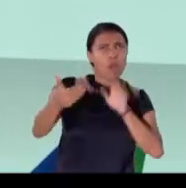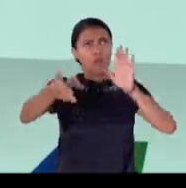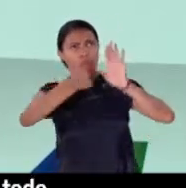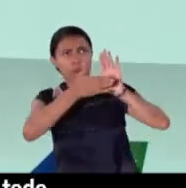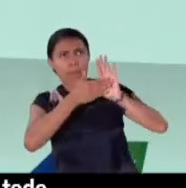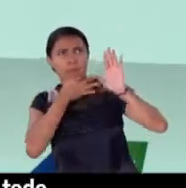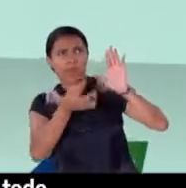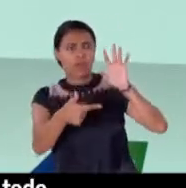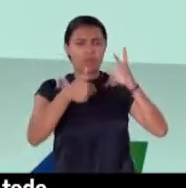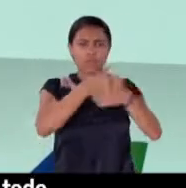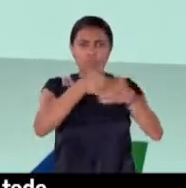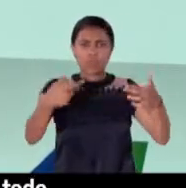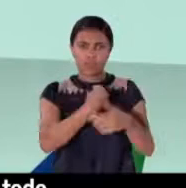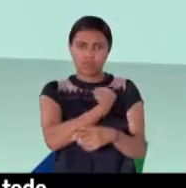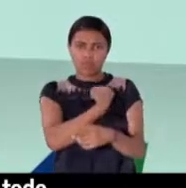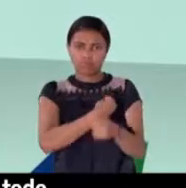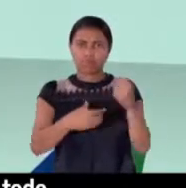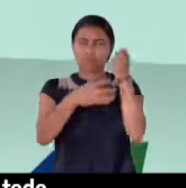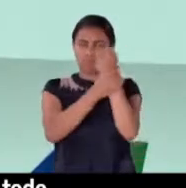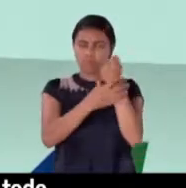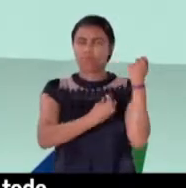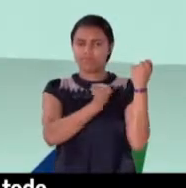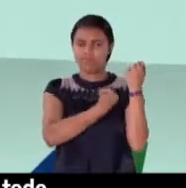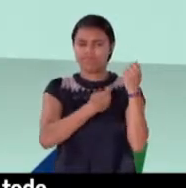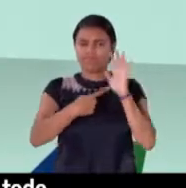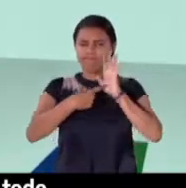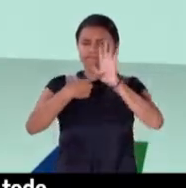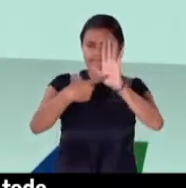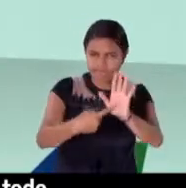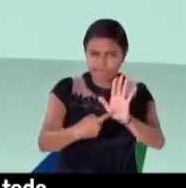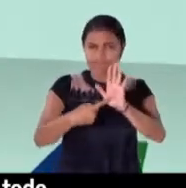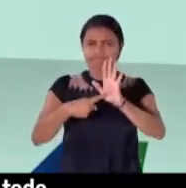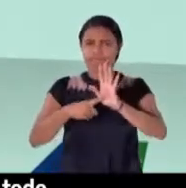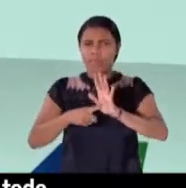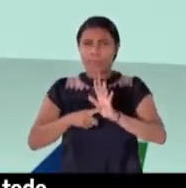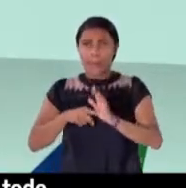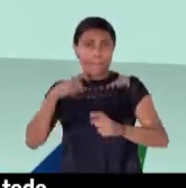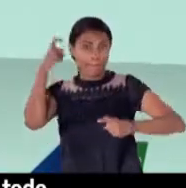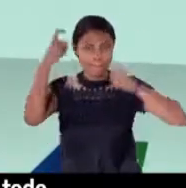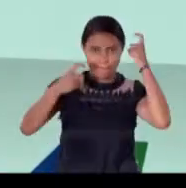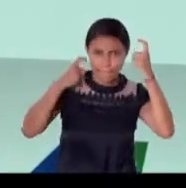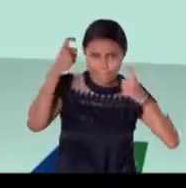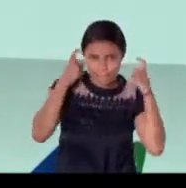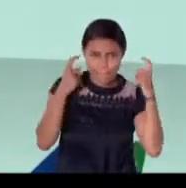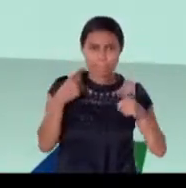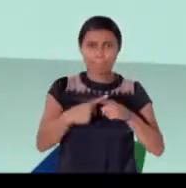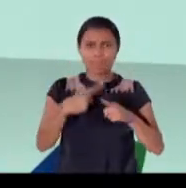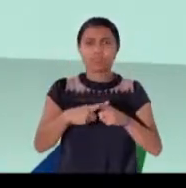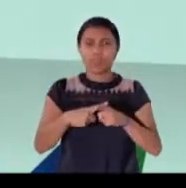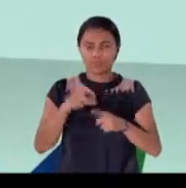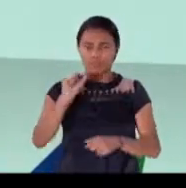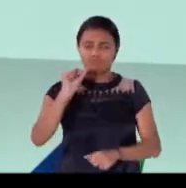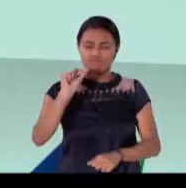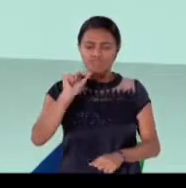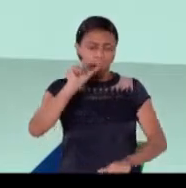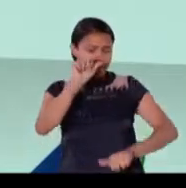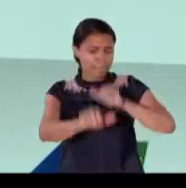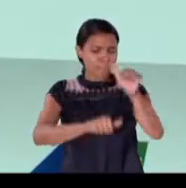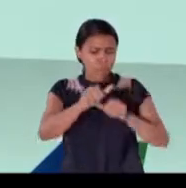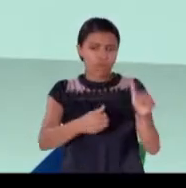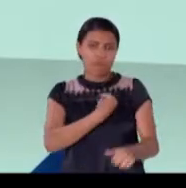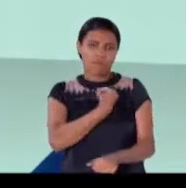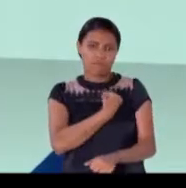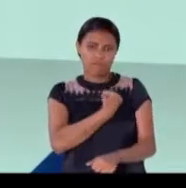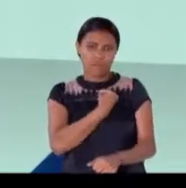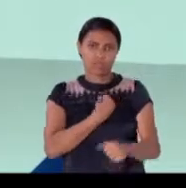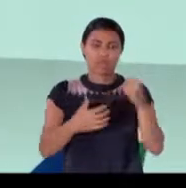assim, a respeito da situação da segurança pública, onde nós expusemos o nosso plano como um todo, a reestruturação de todo o sistema da segurança